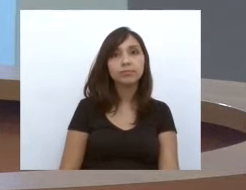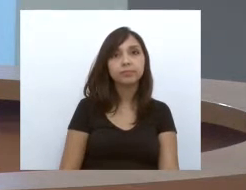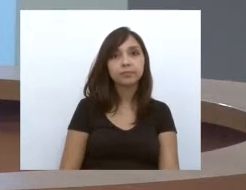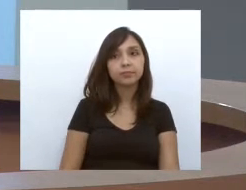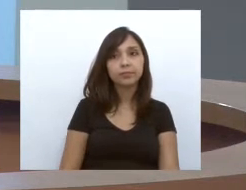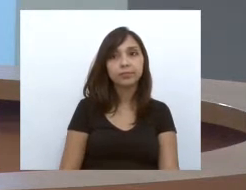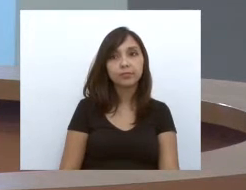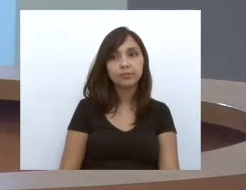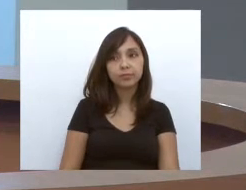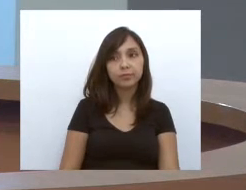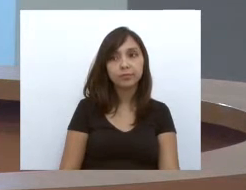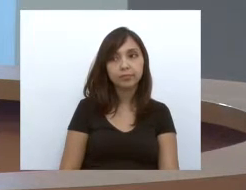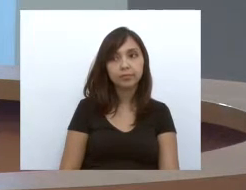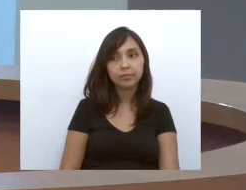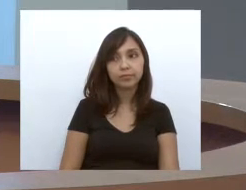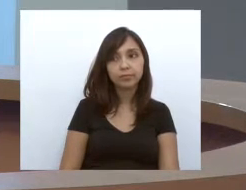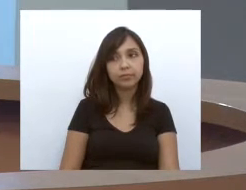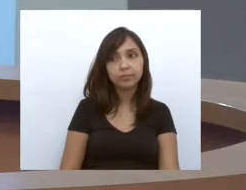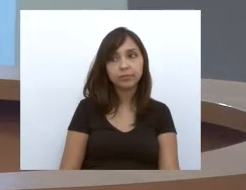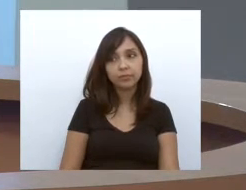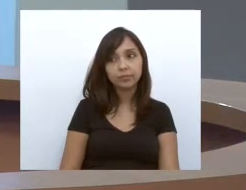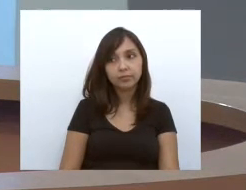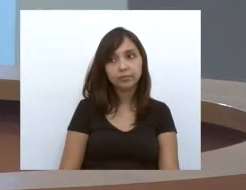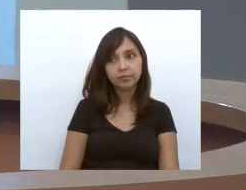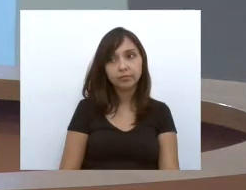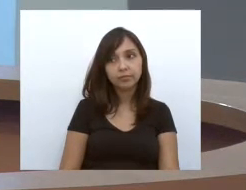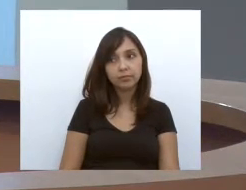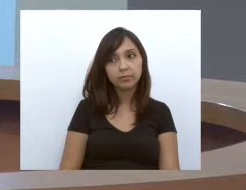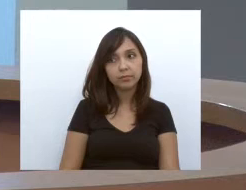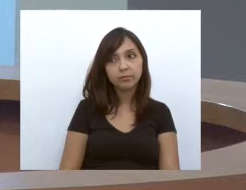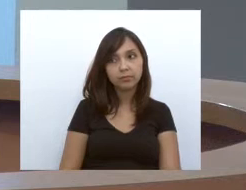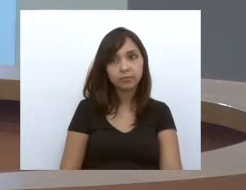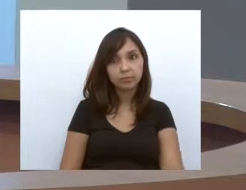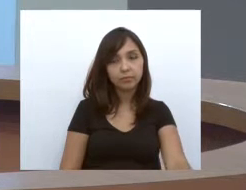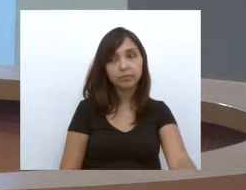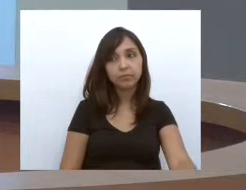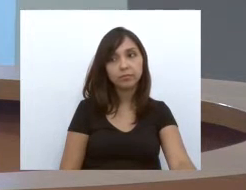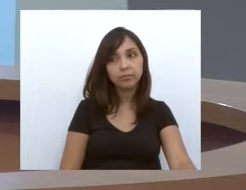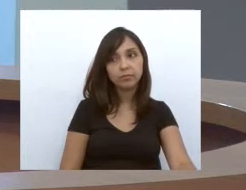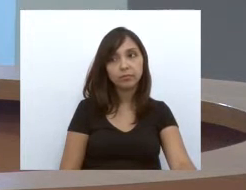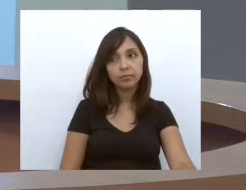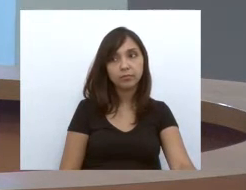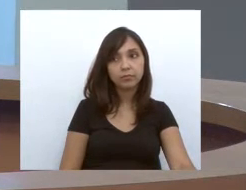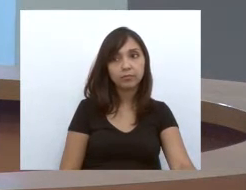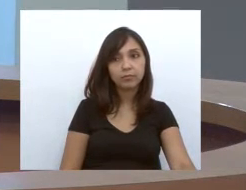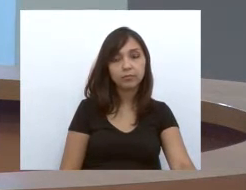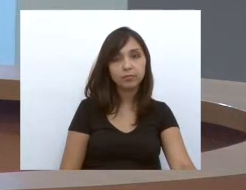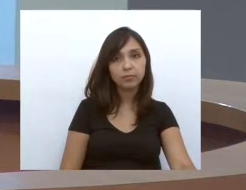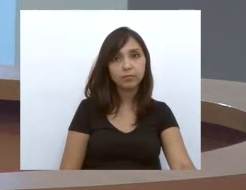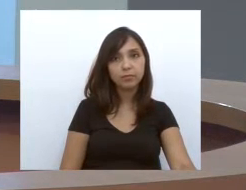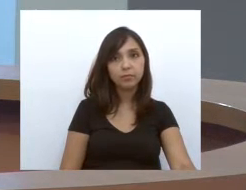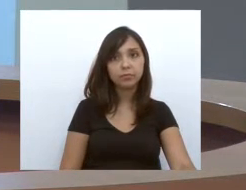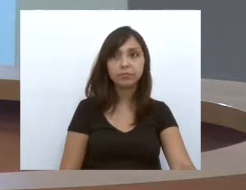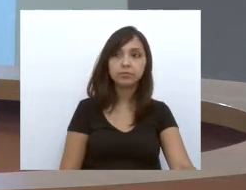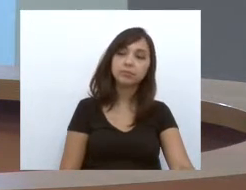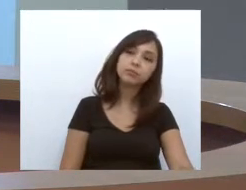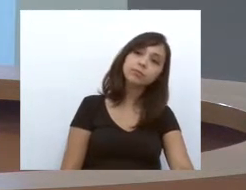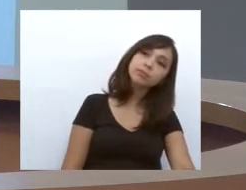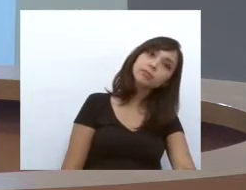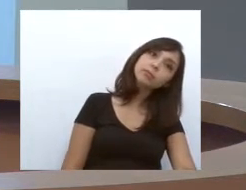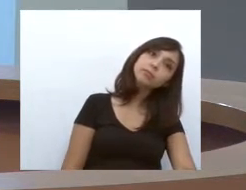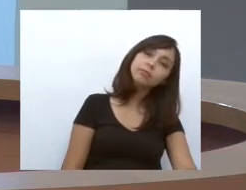Já usou questão de ordem, pela ordem? Cabe questão de ordem. Qual é? Pela ordem, senhor presidente.